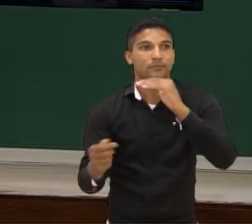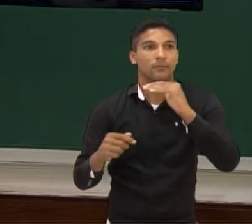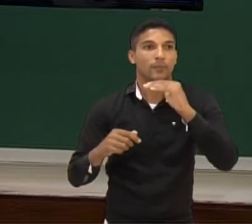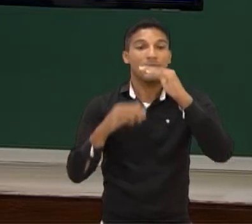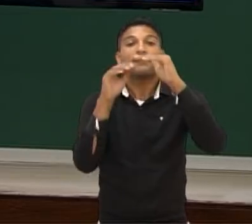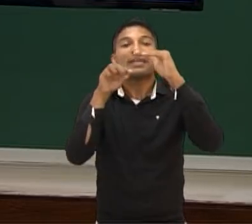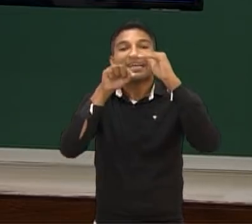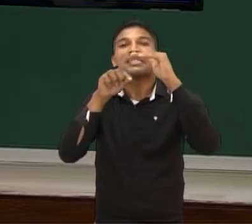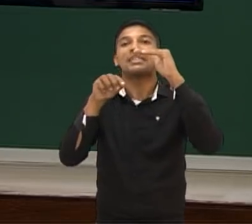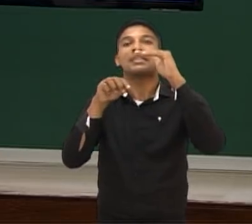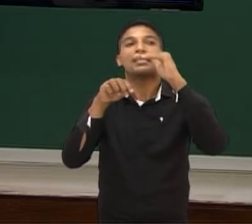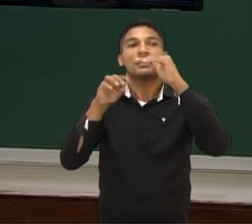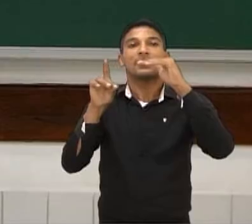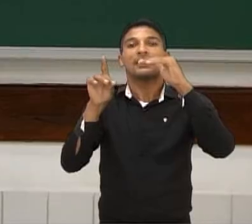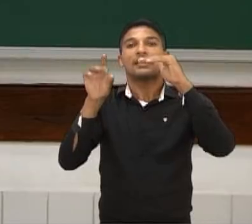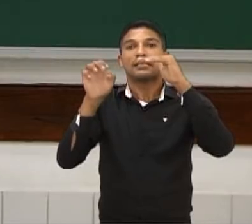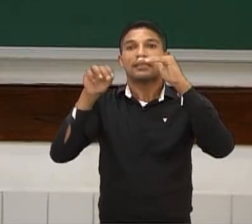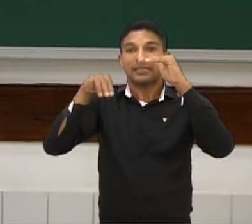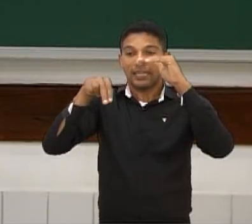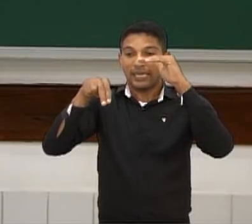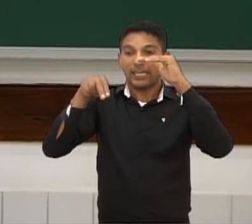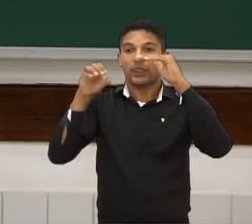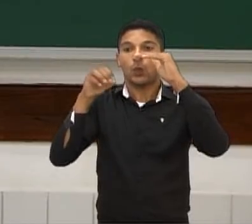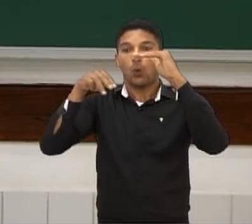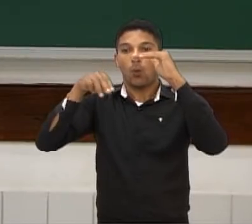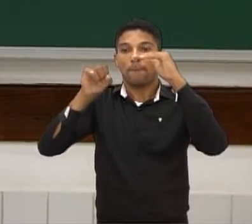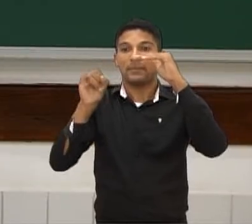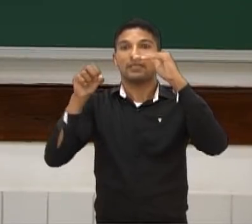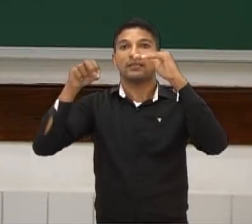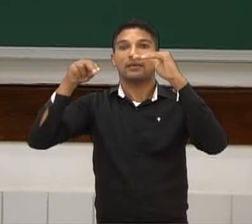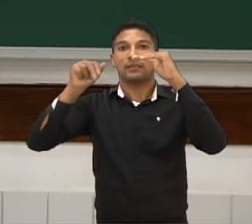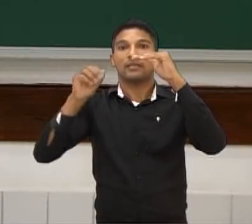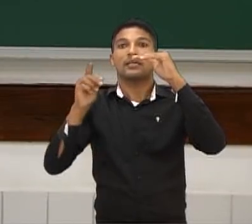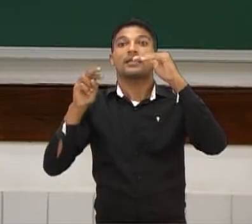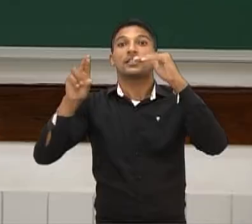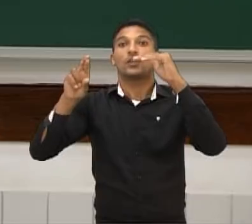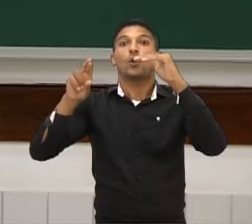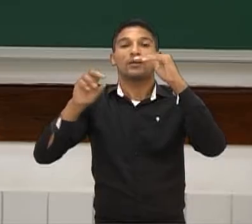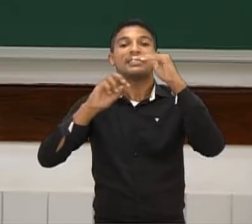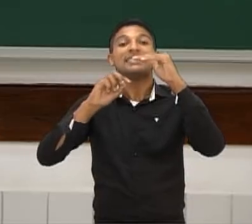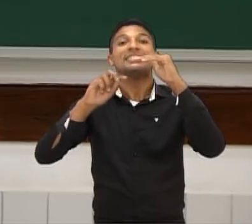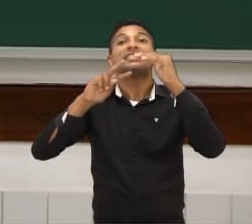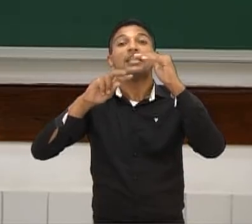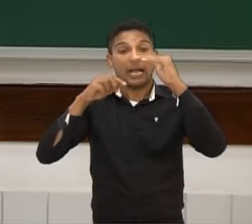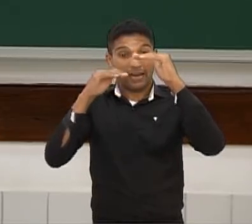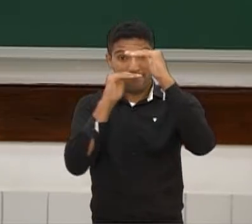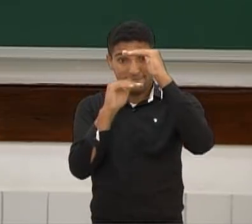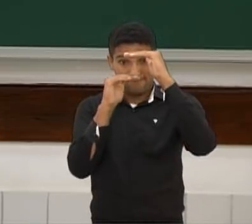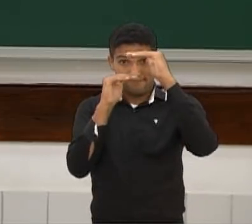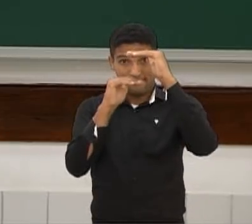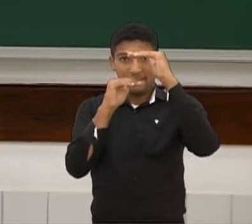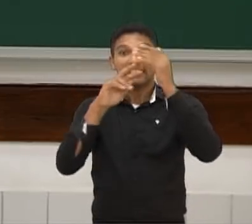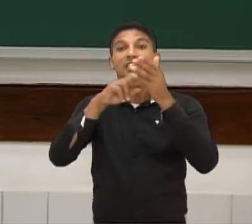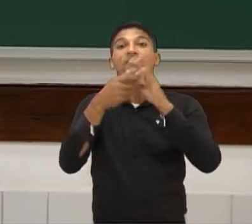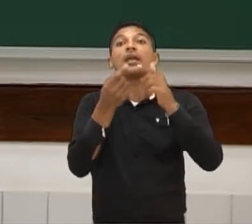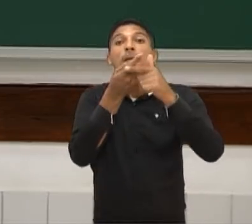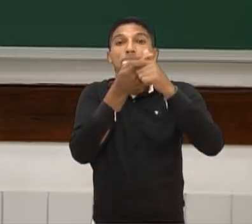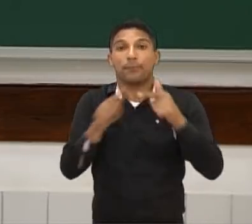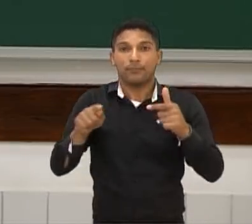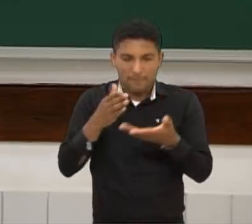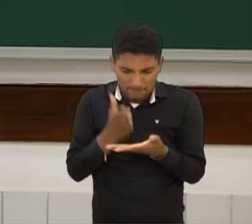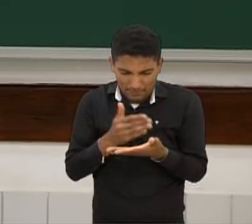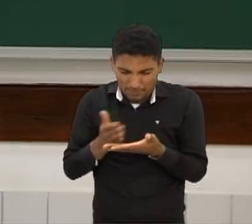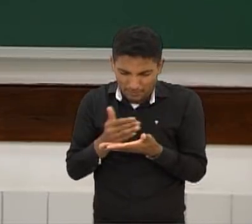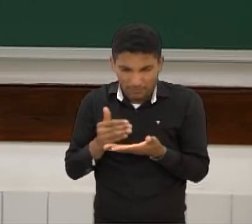quê? O total de partes que eu estou dividindo tudo que eu tenho. Então, o que aconteceu nesse exemplo? Tem um chocolate,